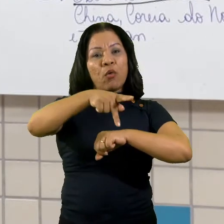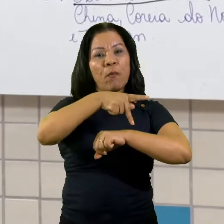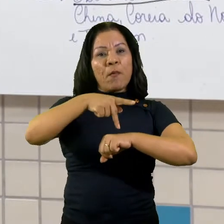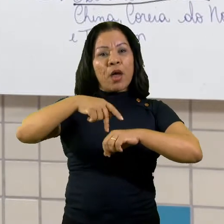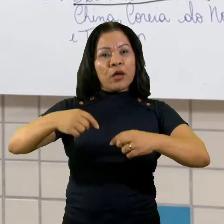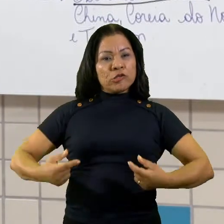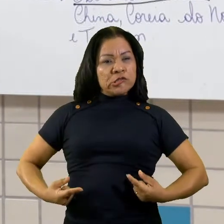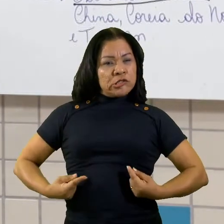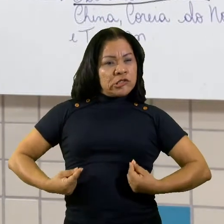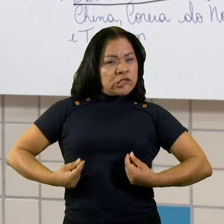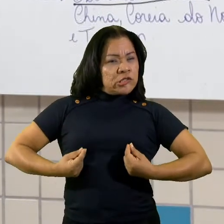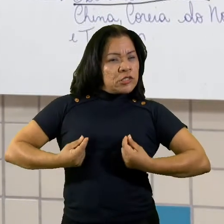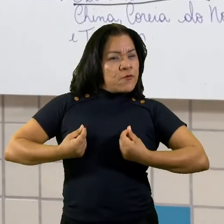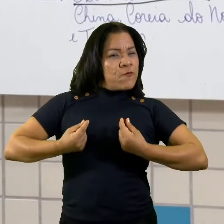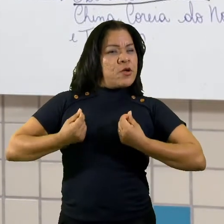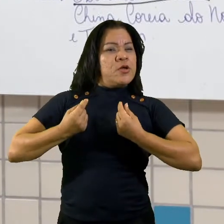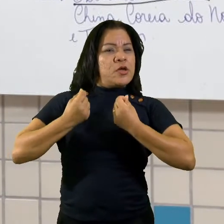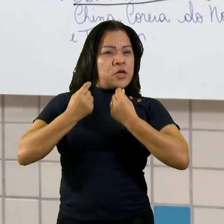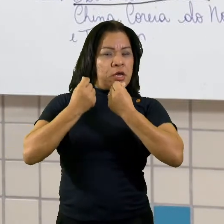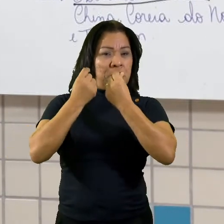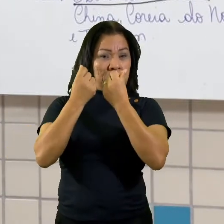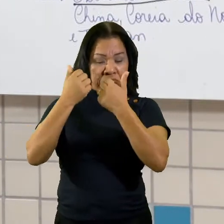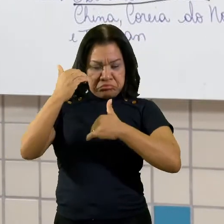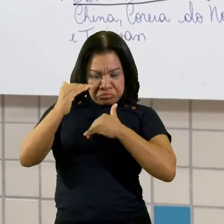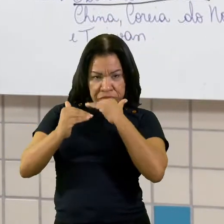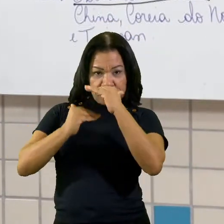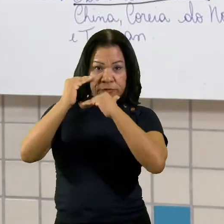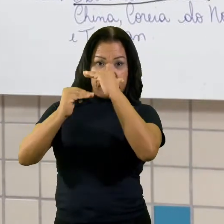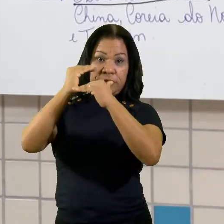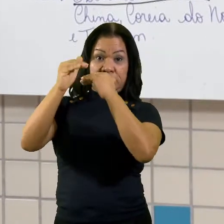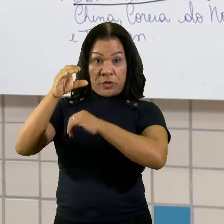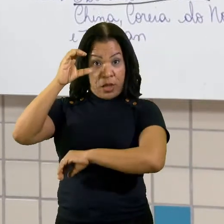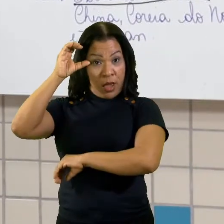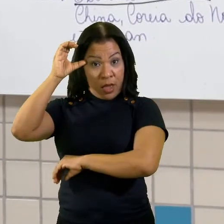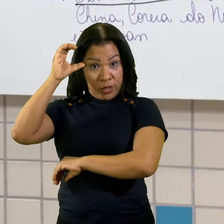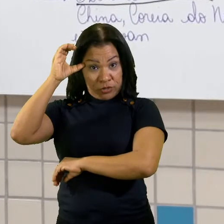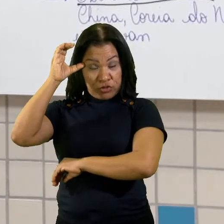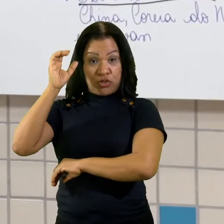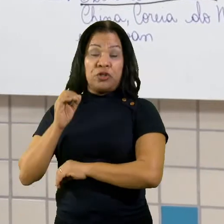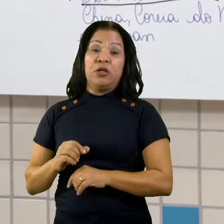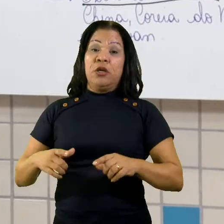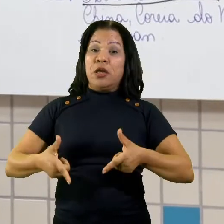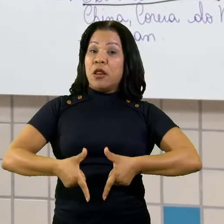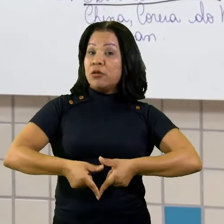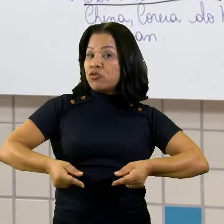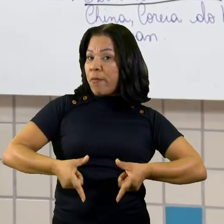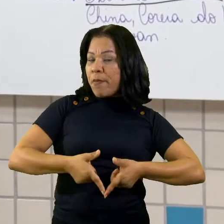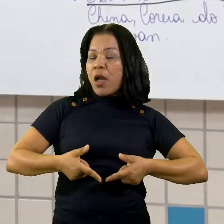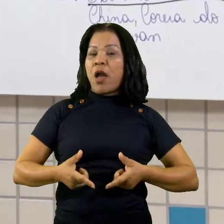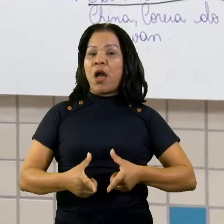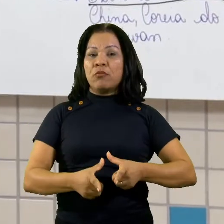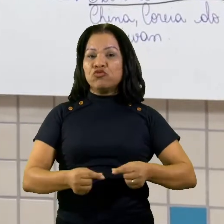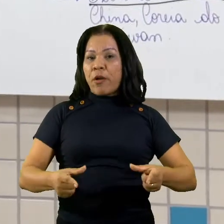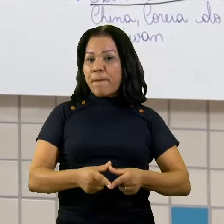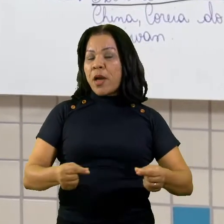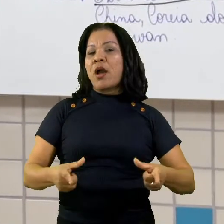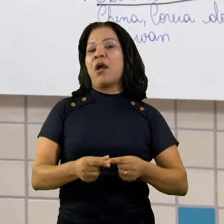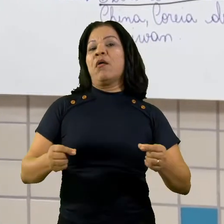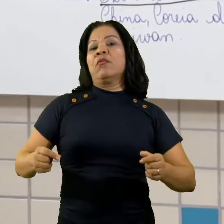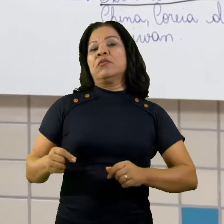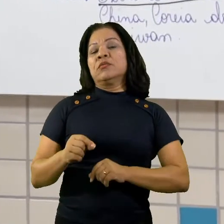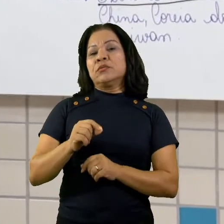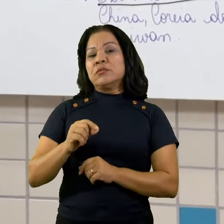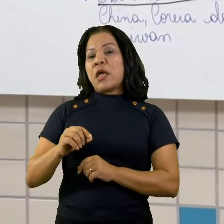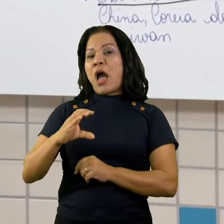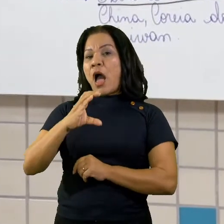ricos, na verdade em desenvolvimento e ricos, que é o caso da China, o caso do Japão, o caso da Coreia do Sul. E quando a gente for